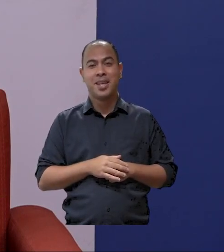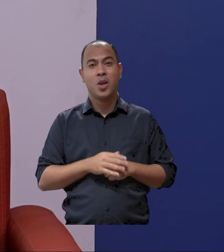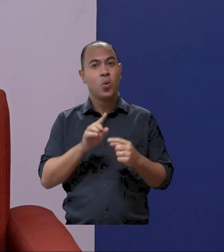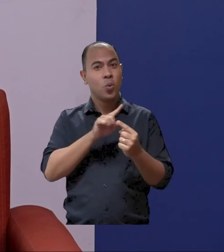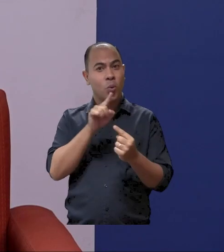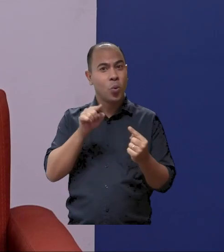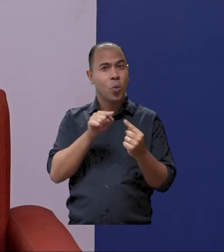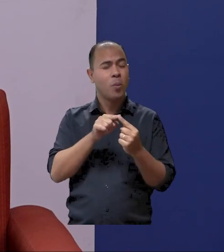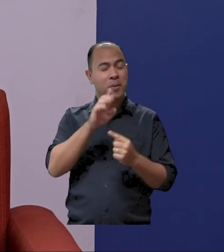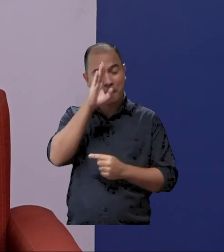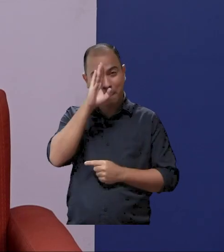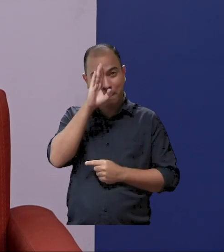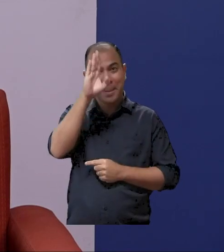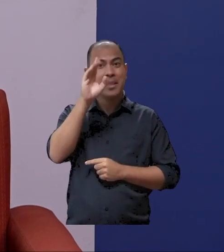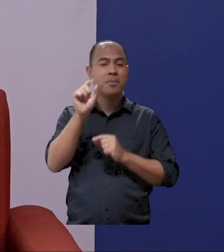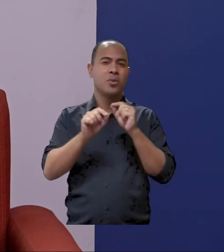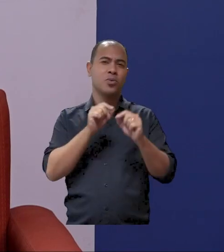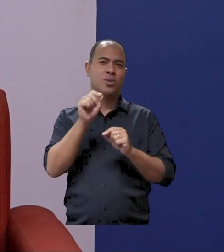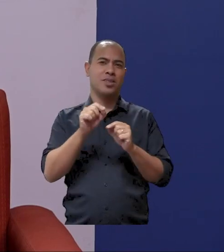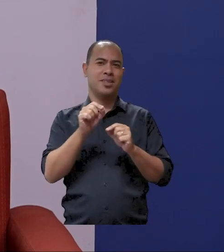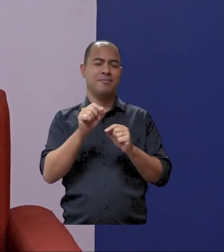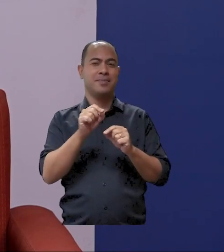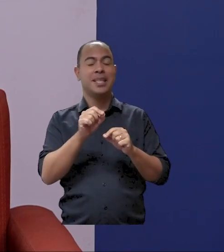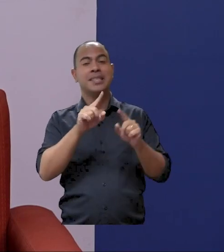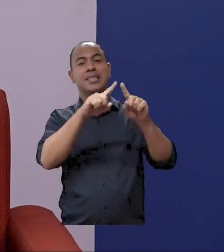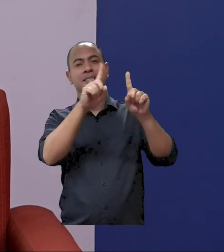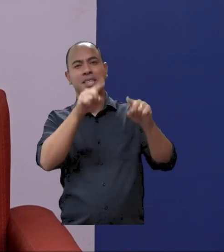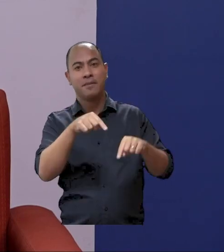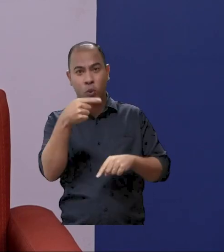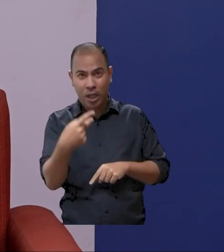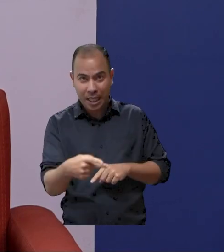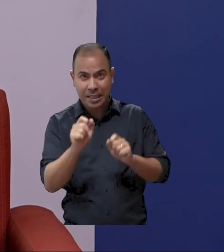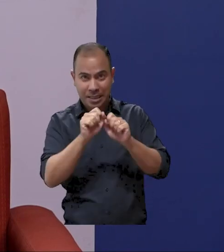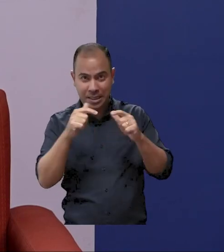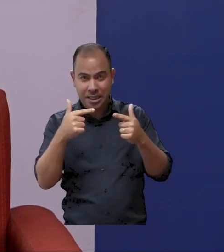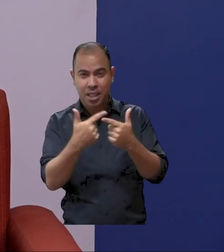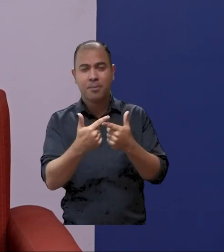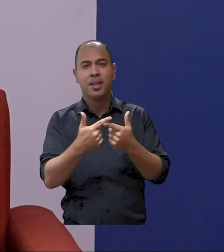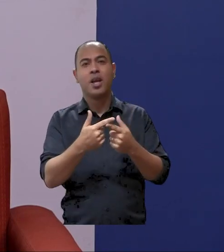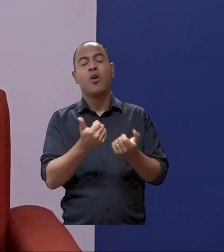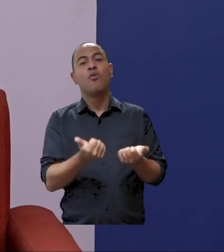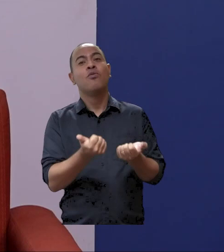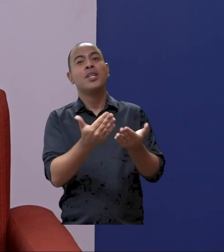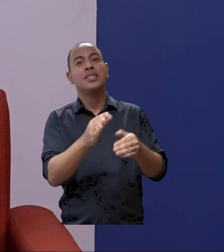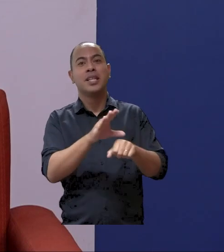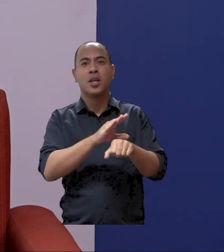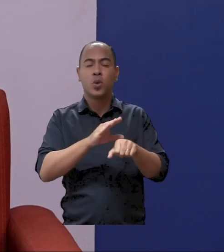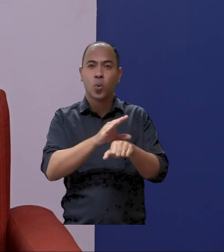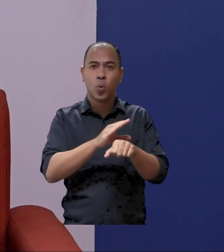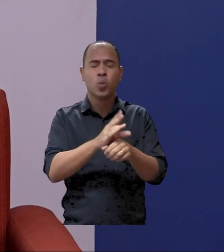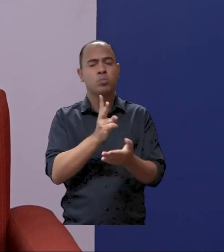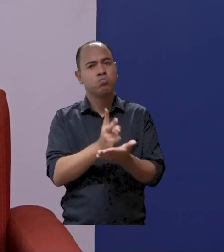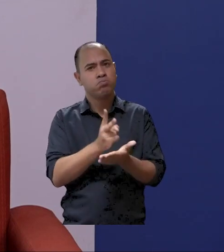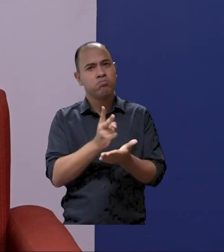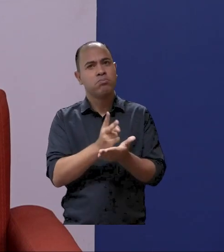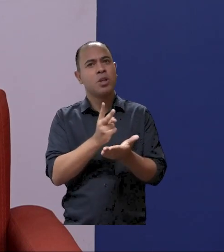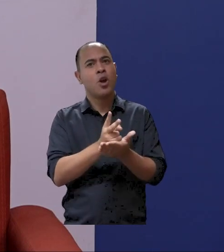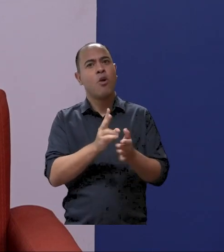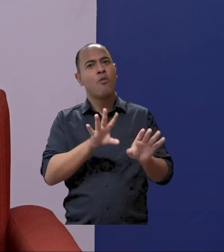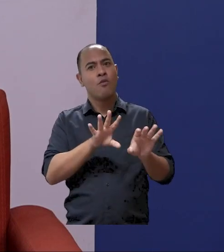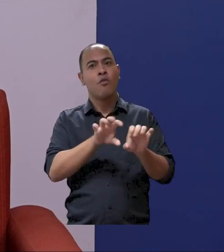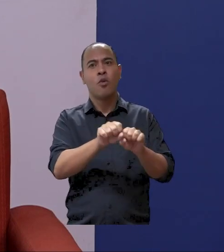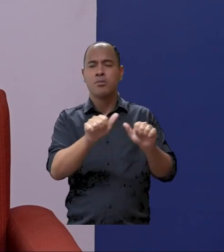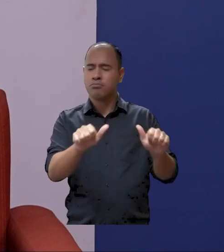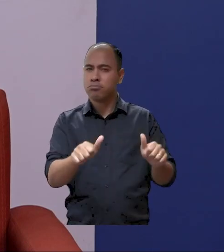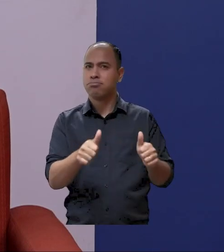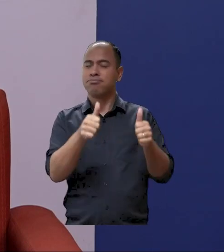o foco principal dela é a capacitação dos servidores da casa, né? Por meio da oferta constante de cursos